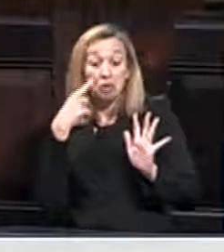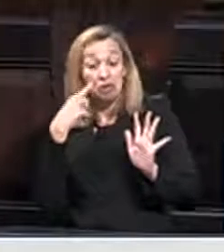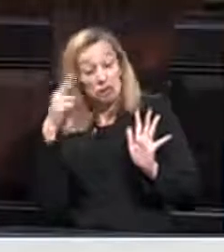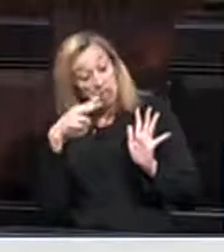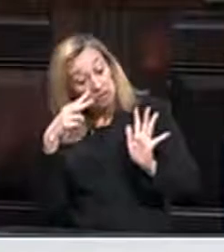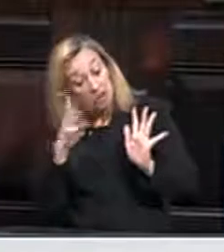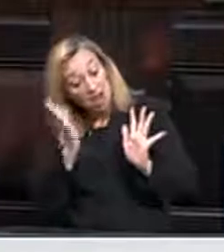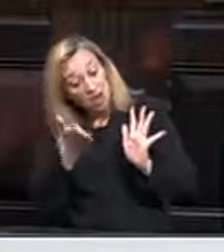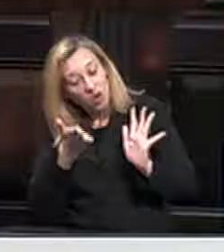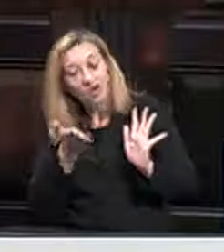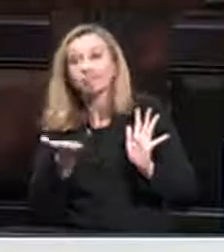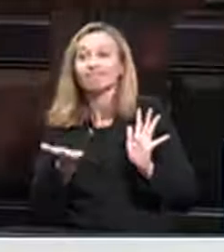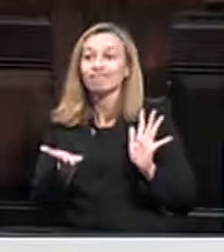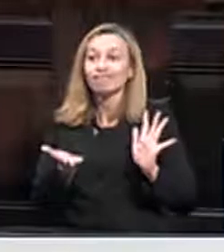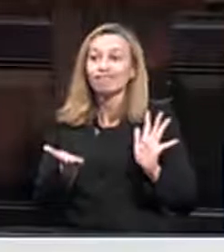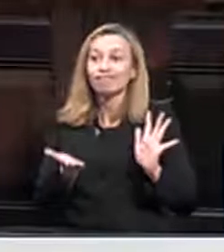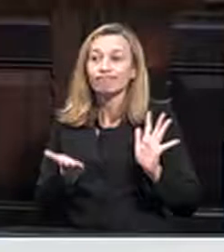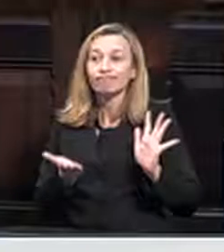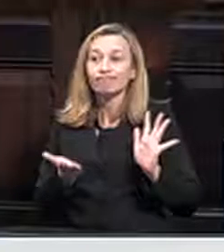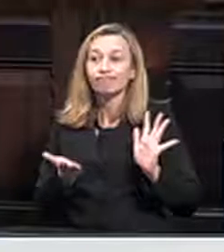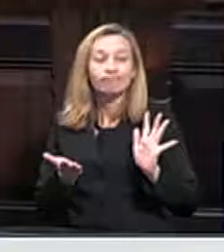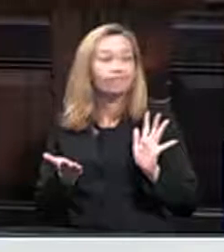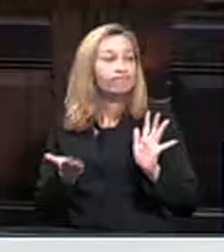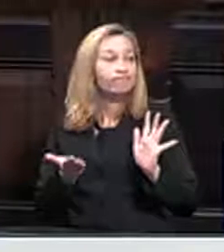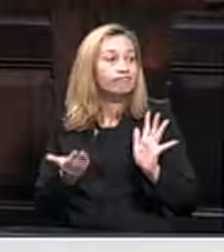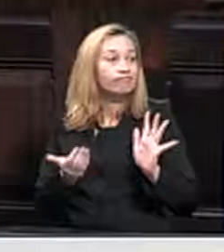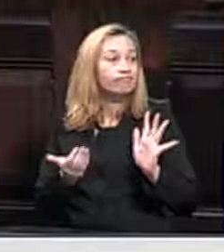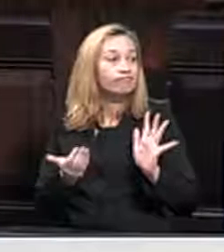no sentido de produzir